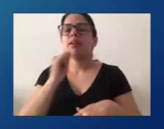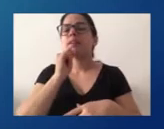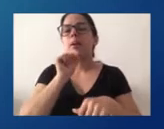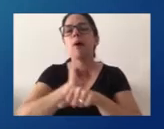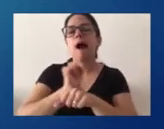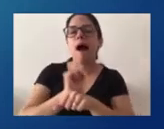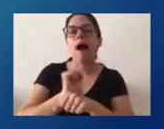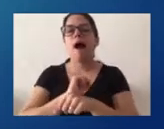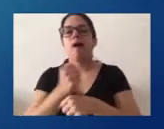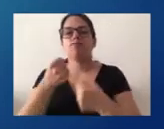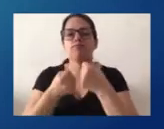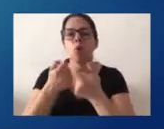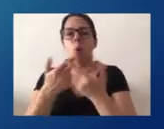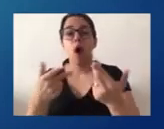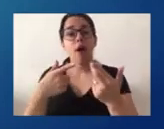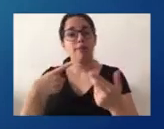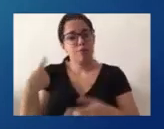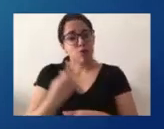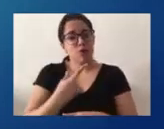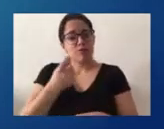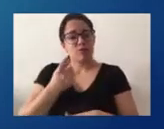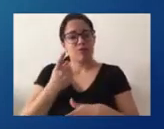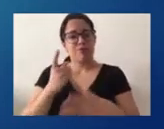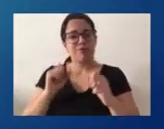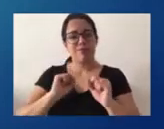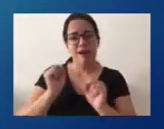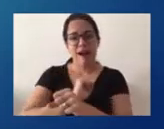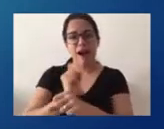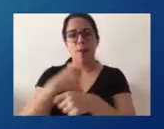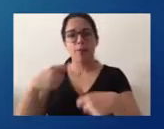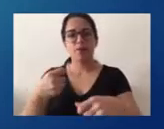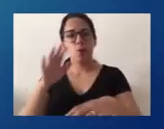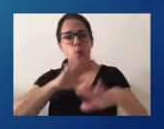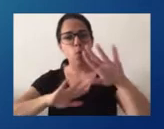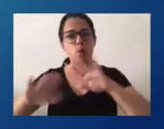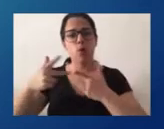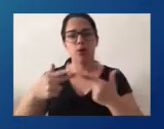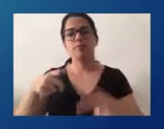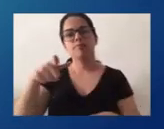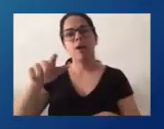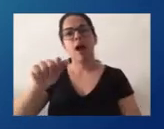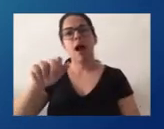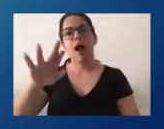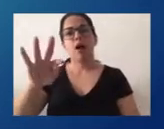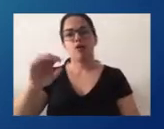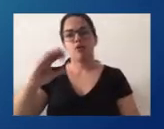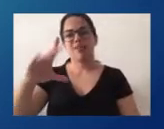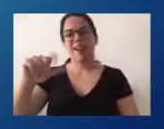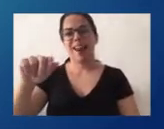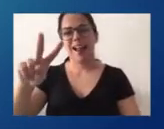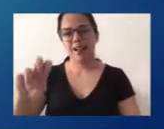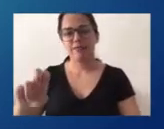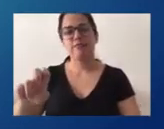São equipamentos mais simples, como um carro, né, um veículo, como um automóvel precisa de manutenção, vocês imaginem uma autoclave.